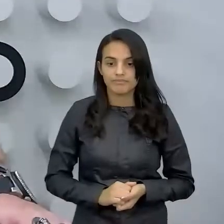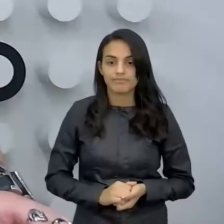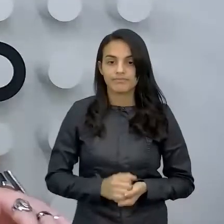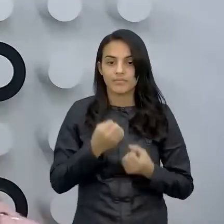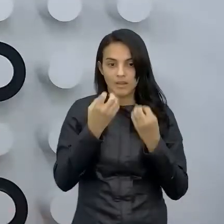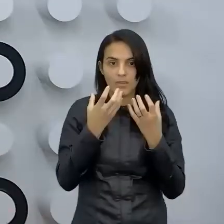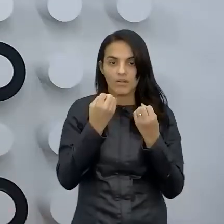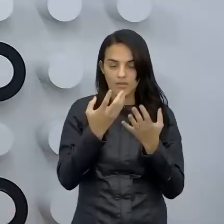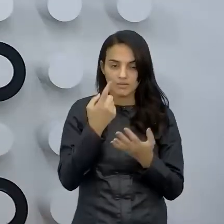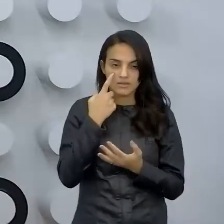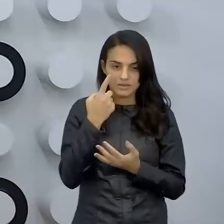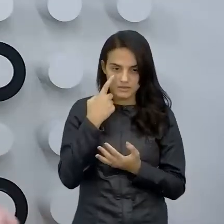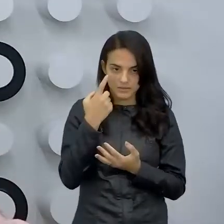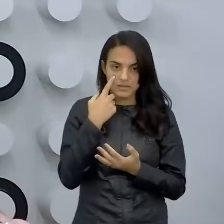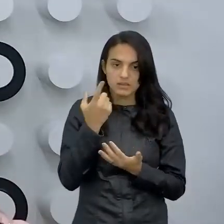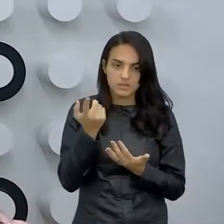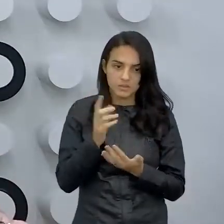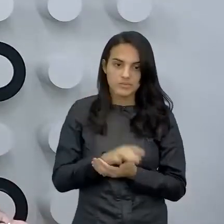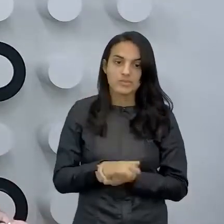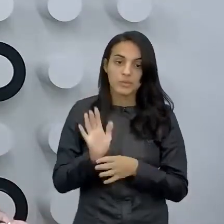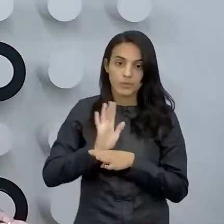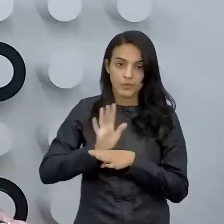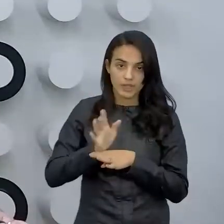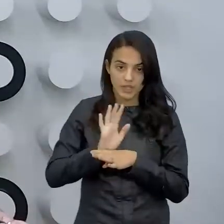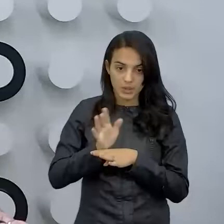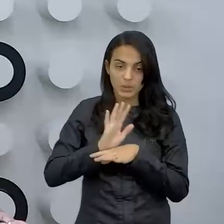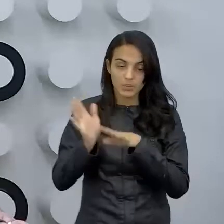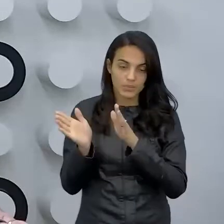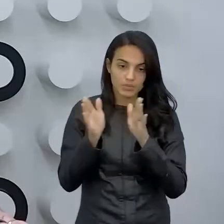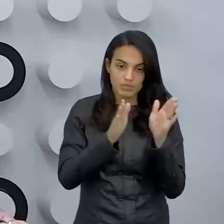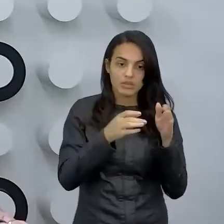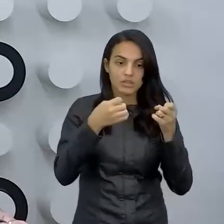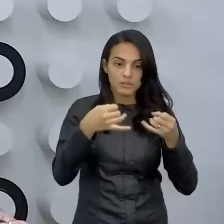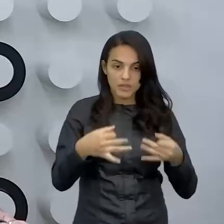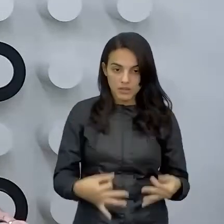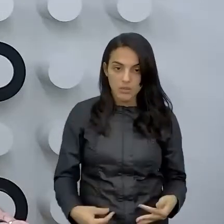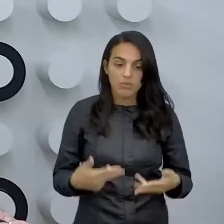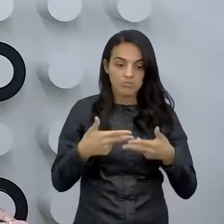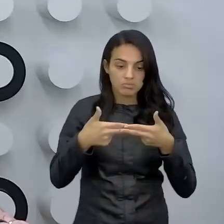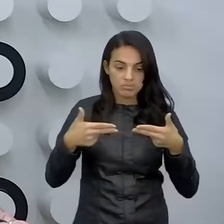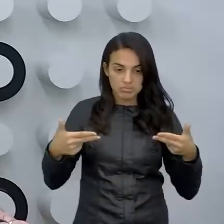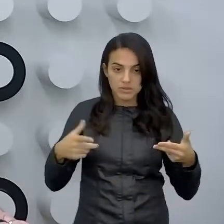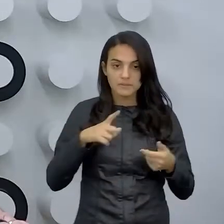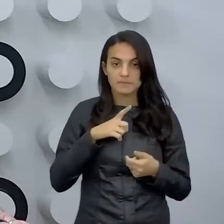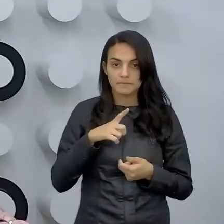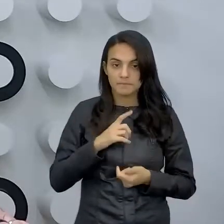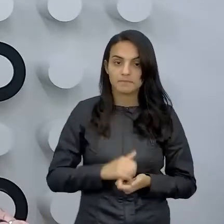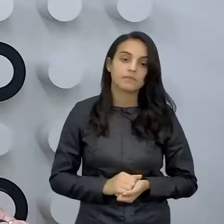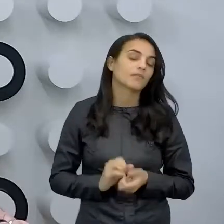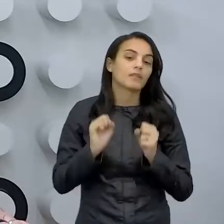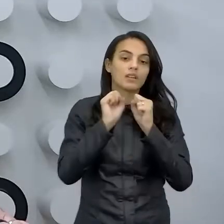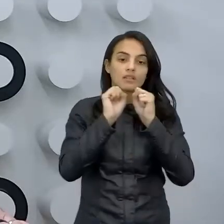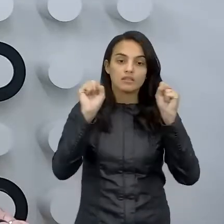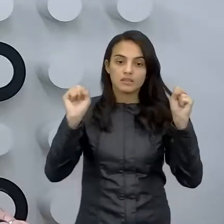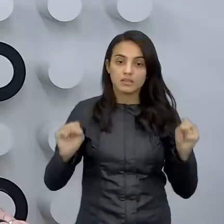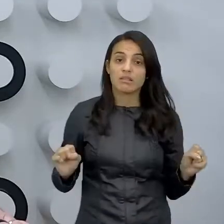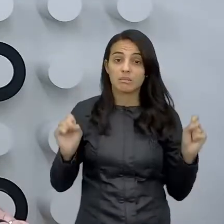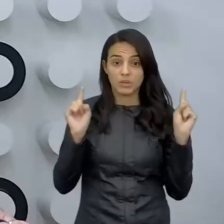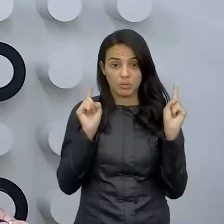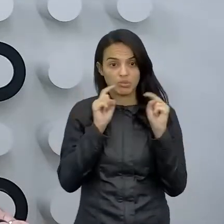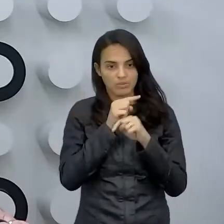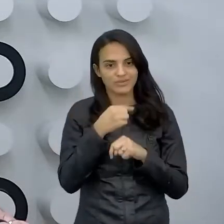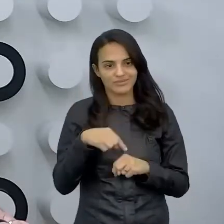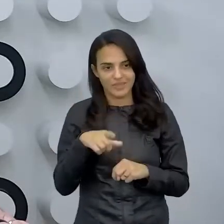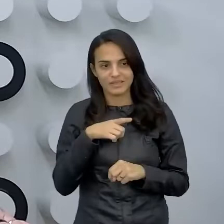Bom, é isso aí. Então vocês viram aí, né? Esse vídeo aí, ele mostrou uma diversidade aí de sistemas complexos que